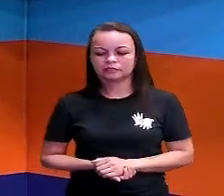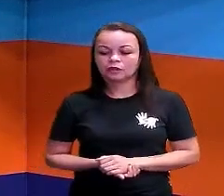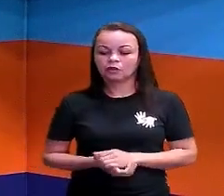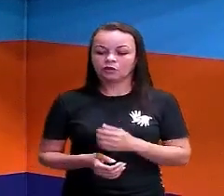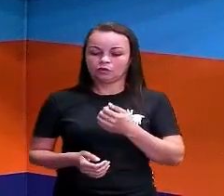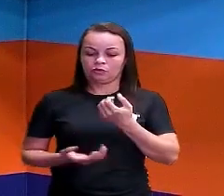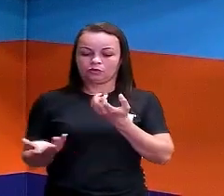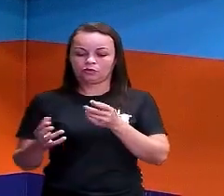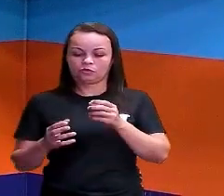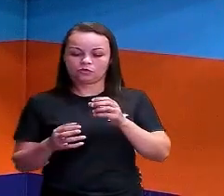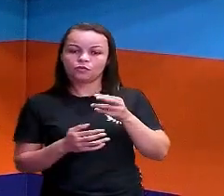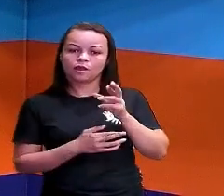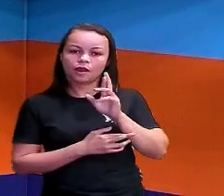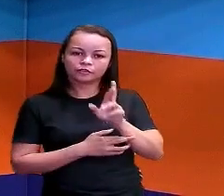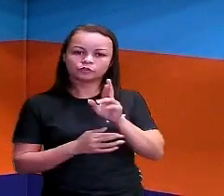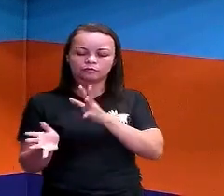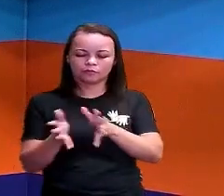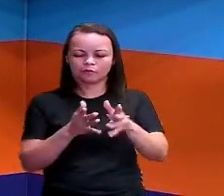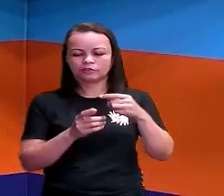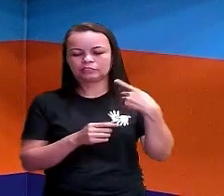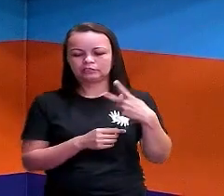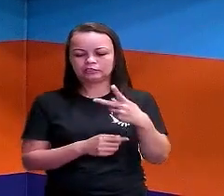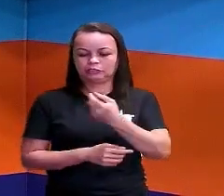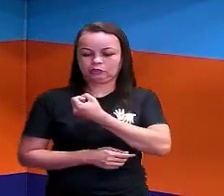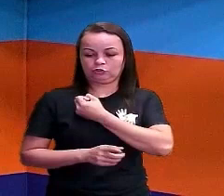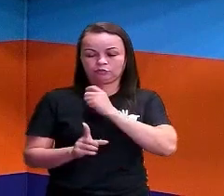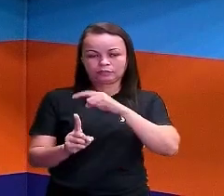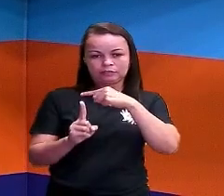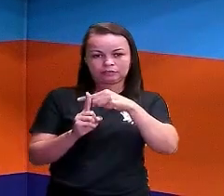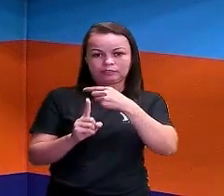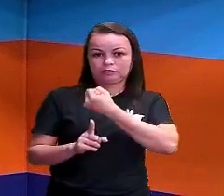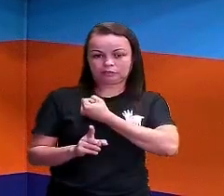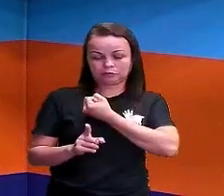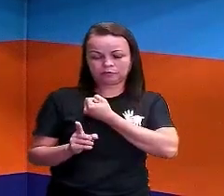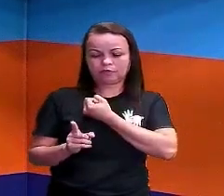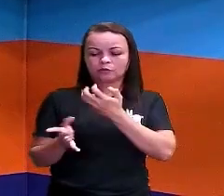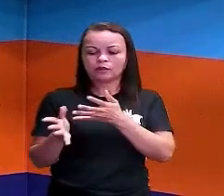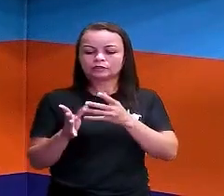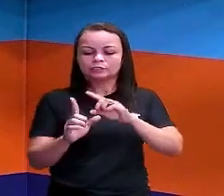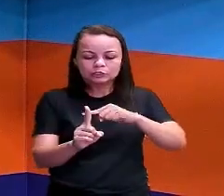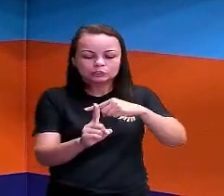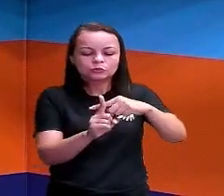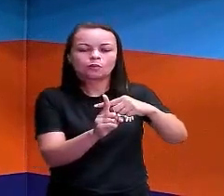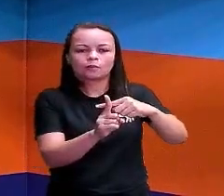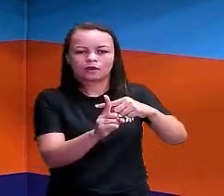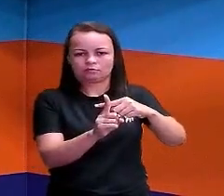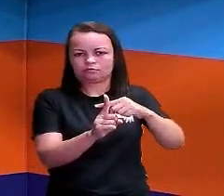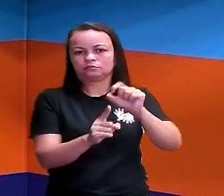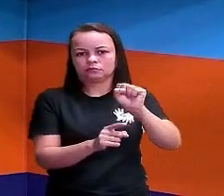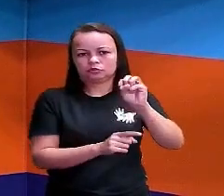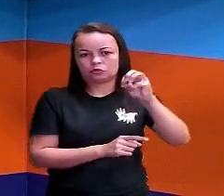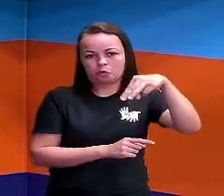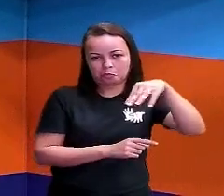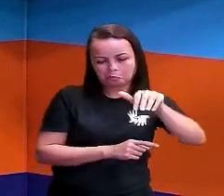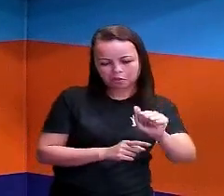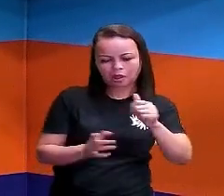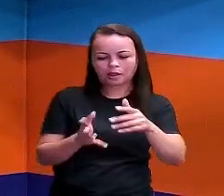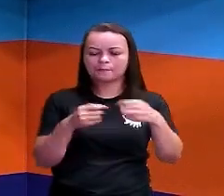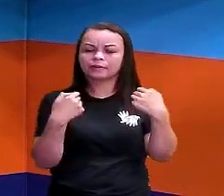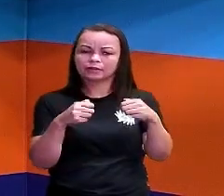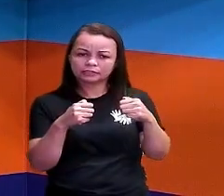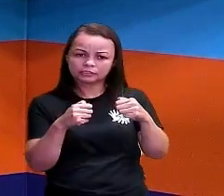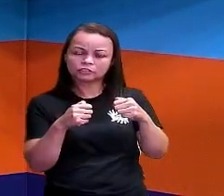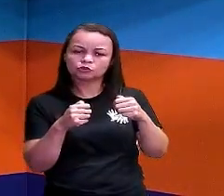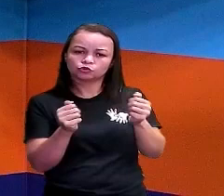de números naturais é chamado de soma. Para obter a soma, devemos juntar